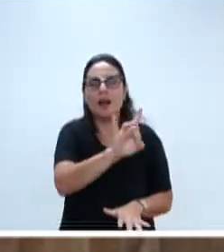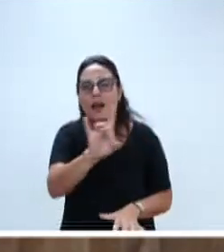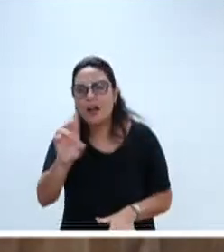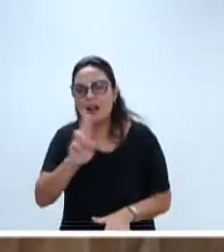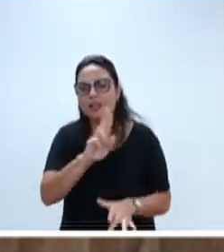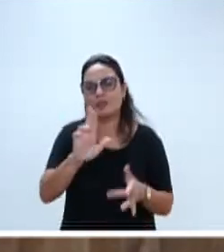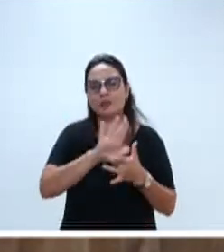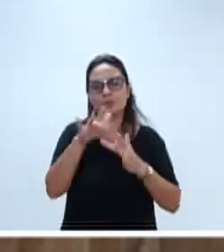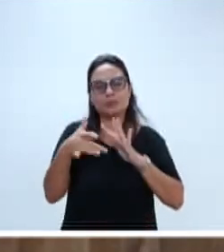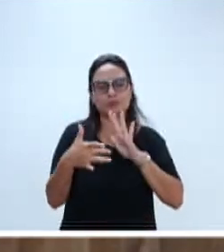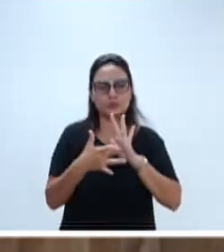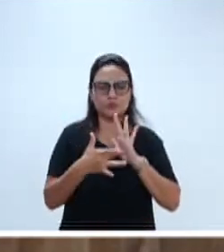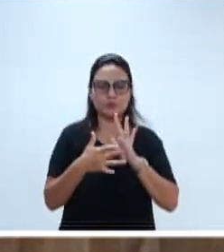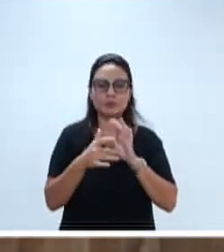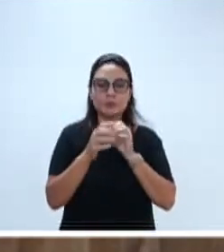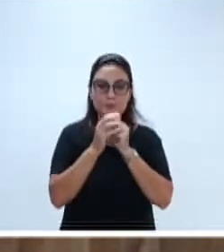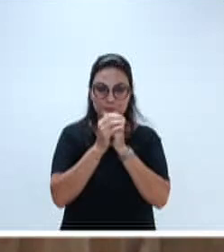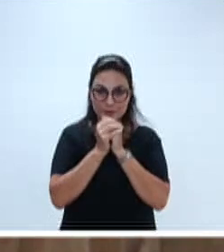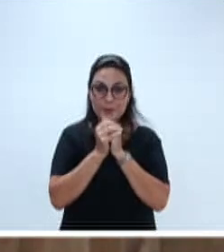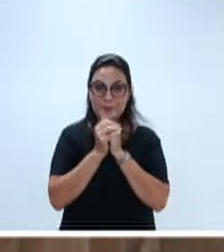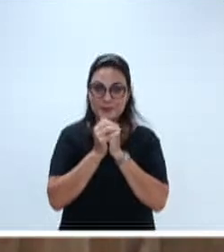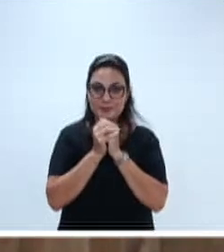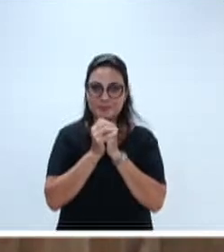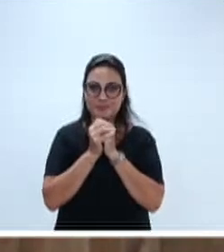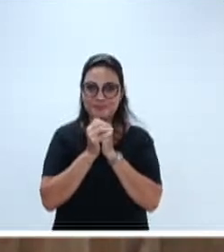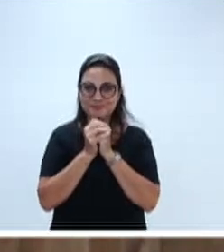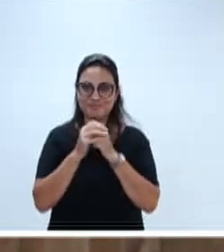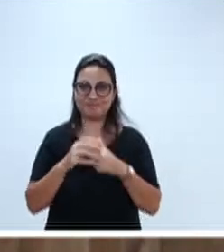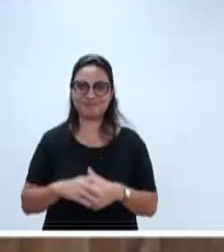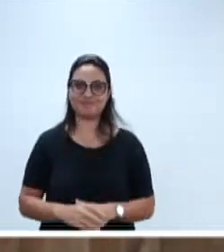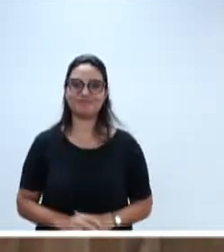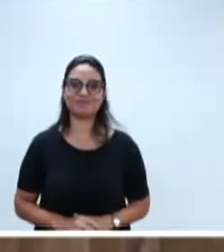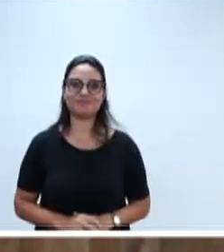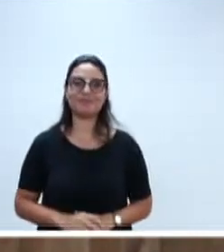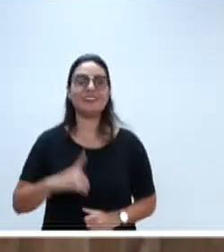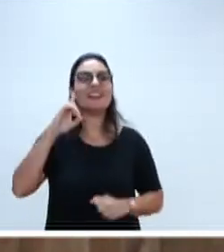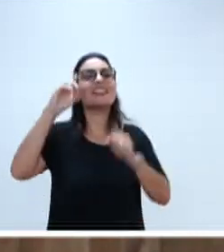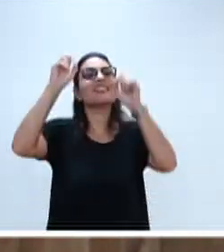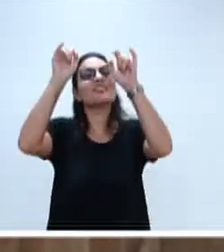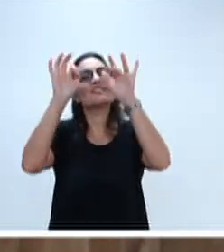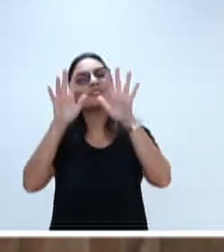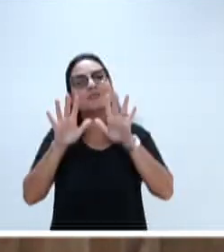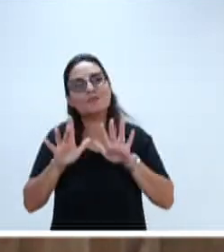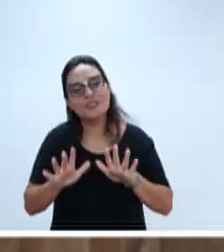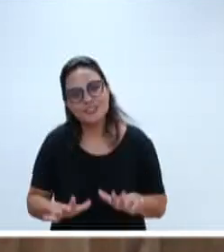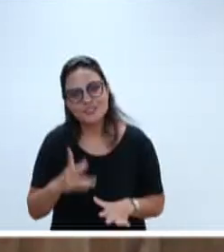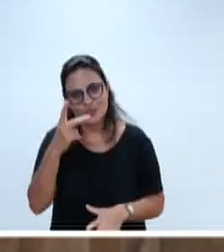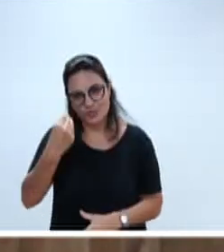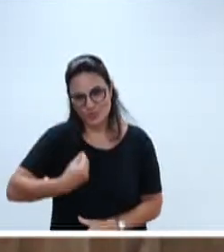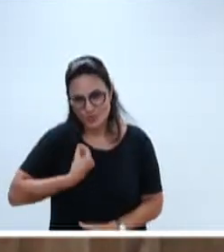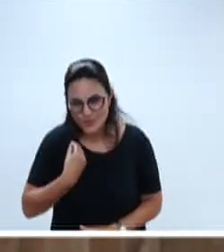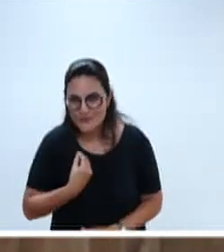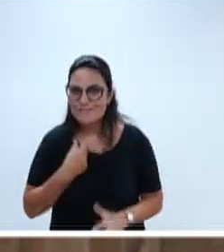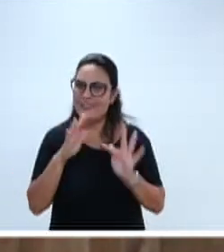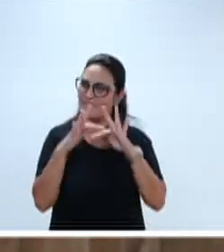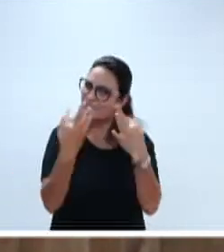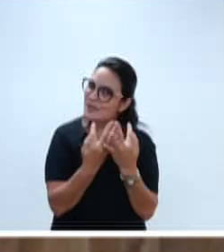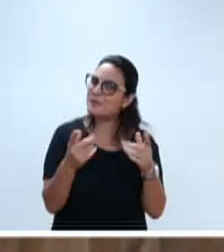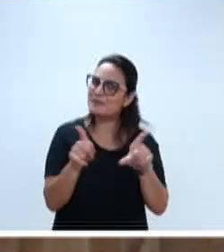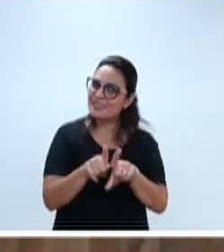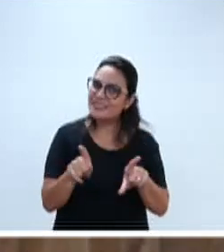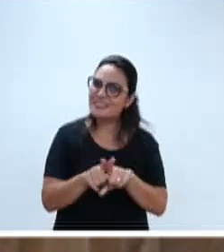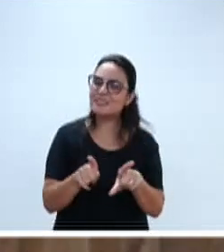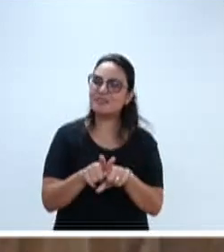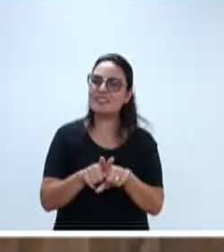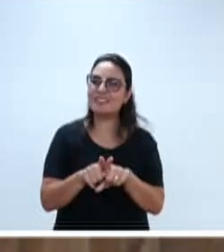nome de Jesus. Amém, Senhor, amém. Queridos, Deus abençoe muito você e a sua família. Que o